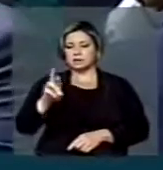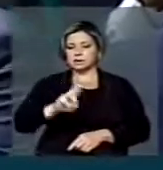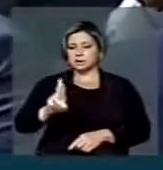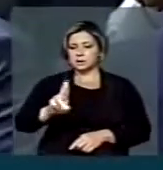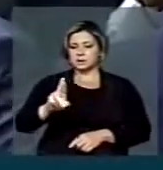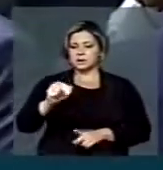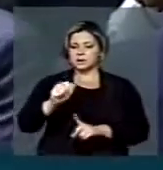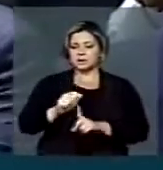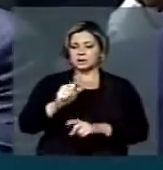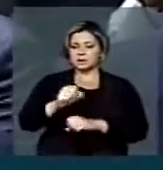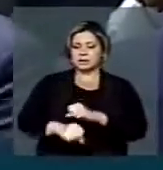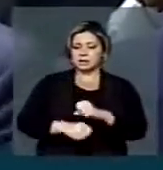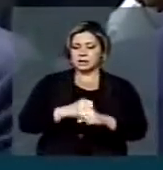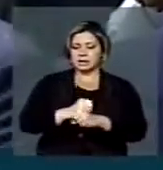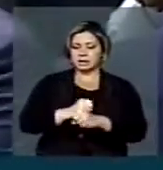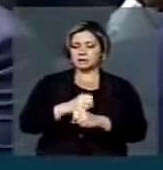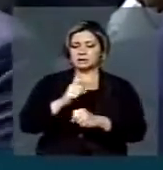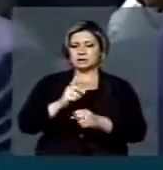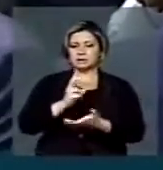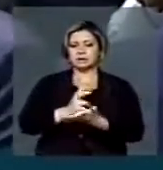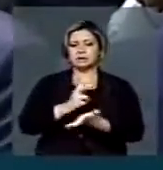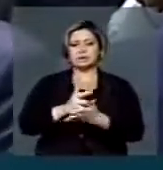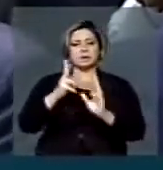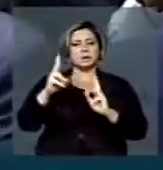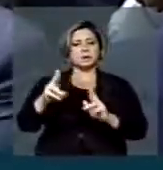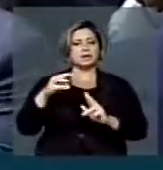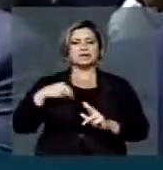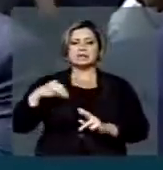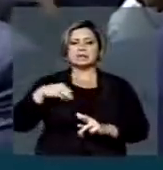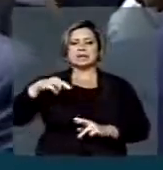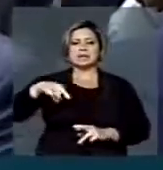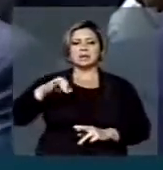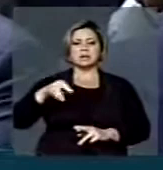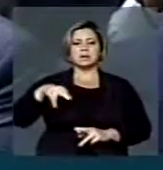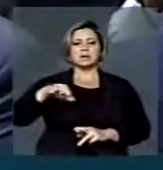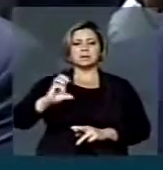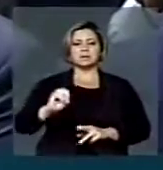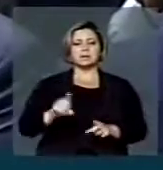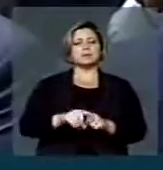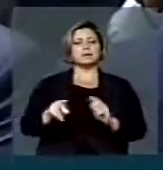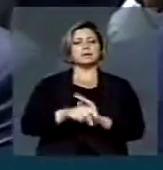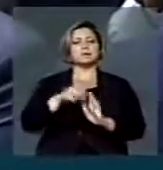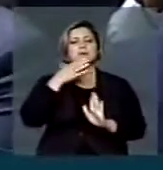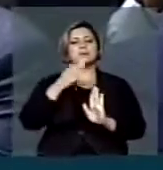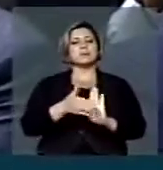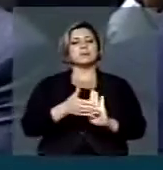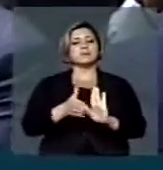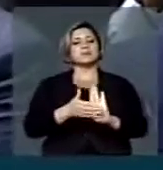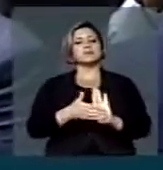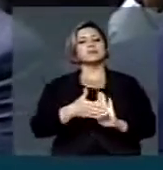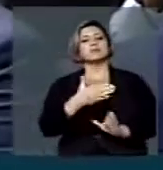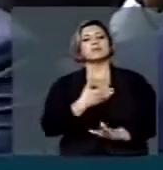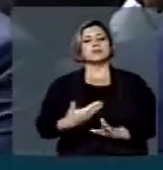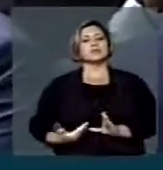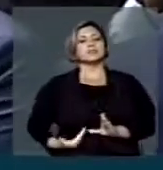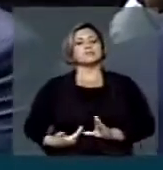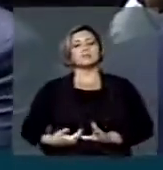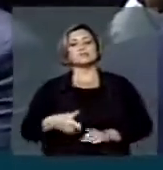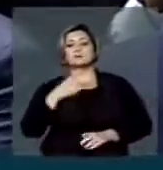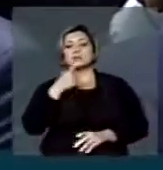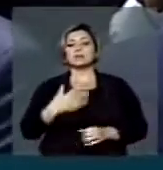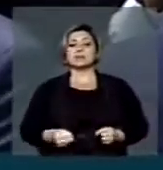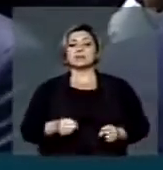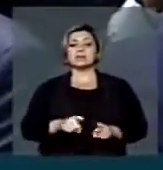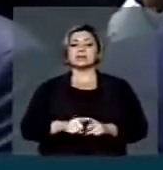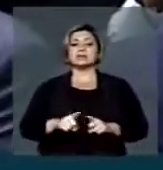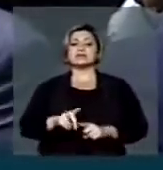reajustável todos os anos no mesmo índice do salário mínimo. Então temos uma proposta encaminhada pelo governo. Esperamos que seja essa a proposta acatada. Se